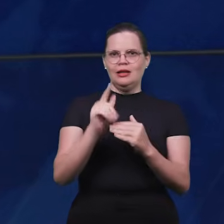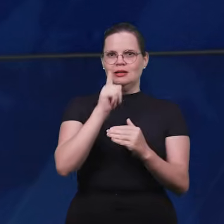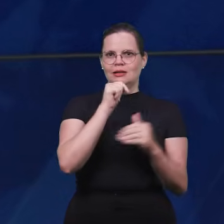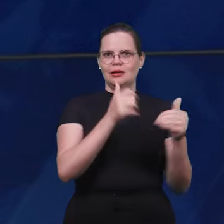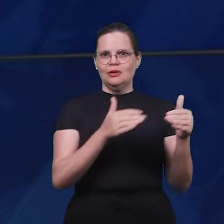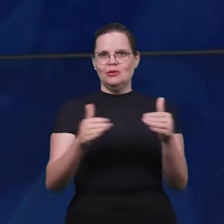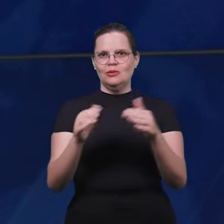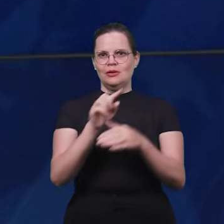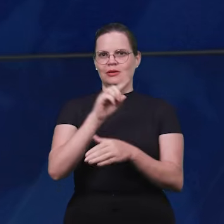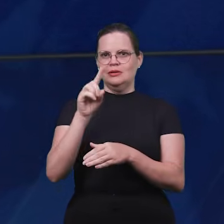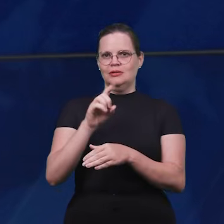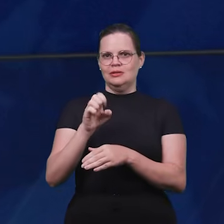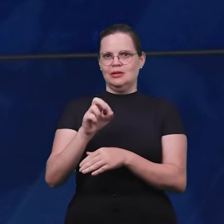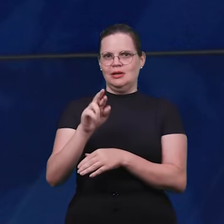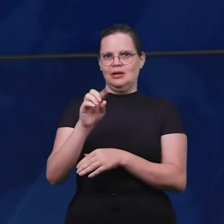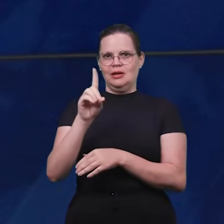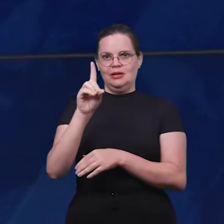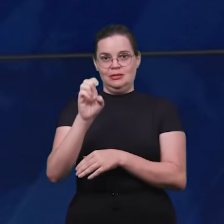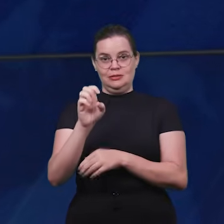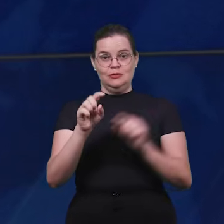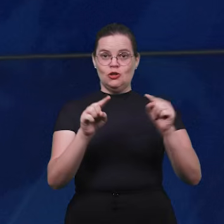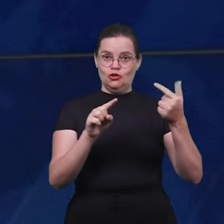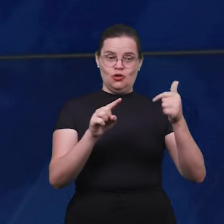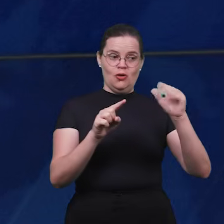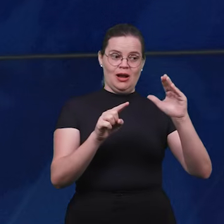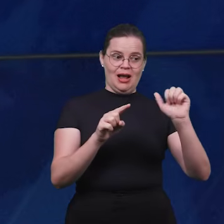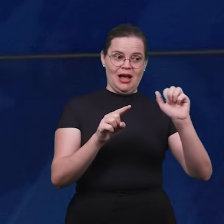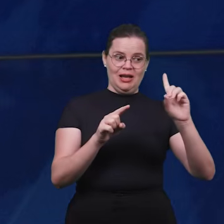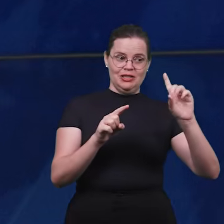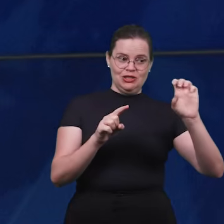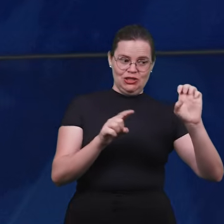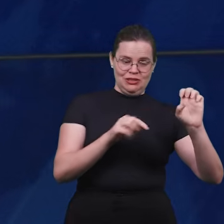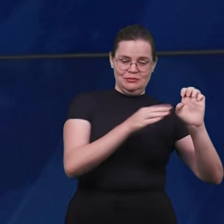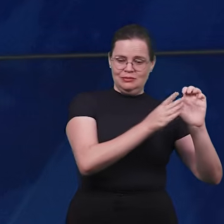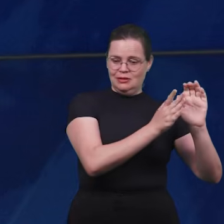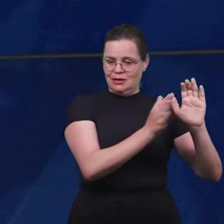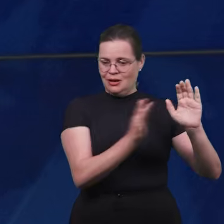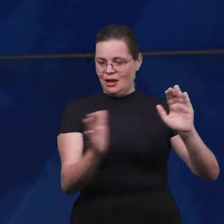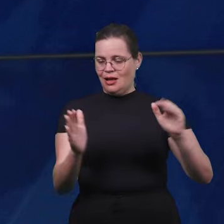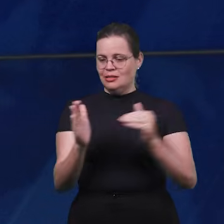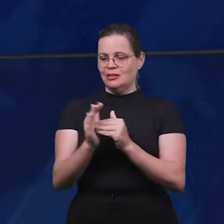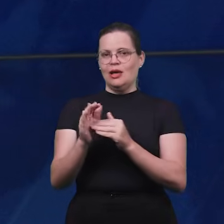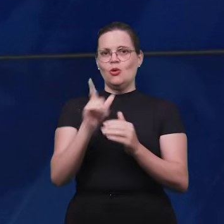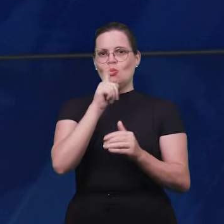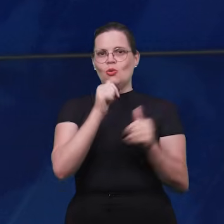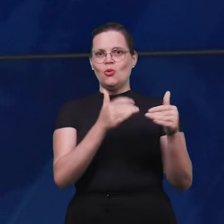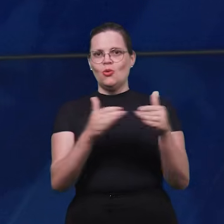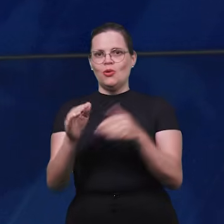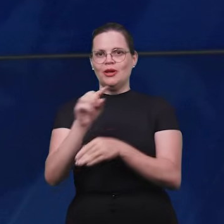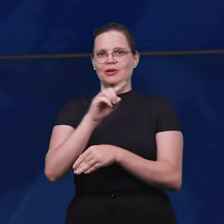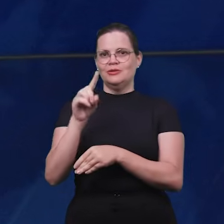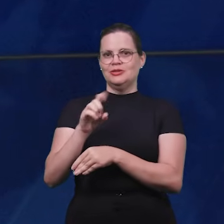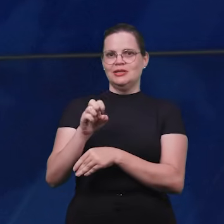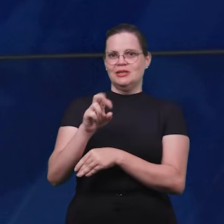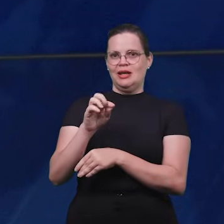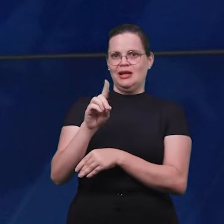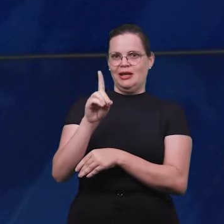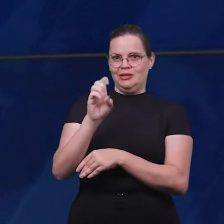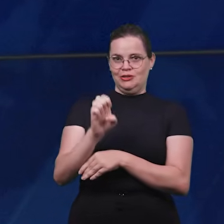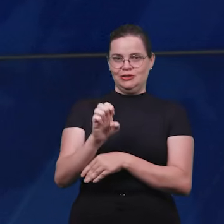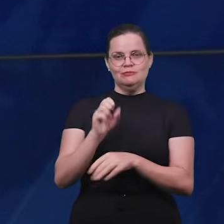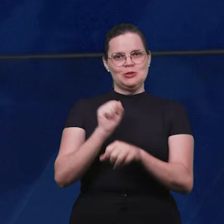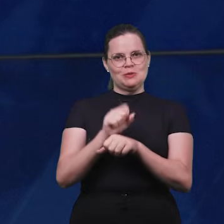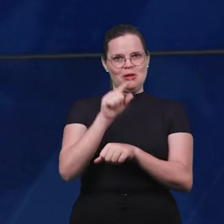de Zered. Repetindo, de Cádiz Barneia ao Ribeiro de Zered. Então, nós aguardamos